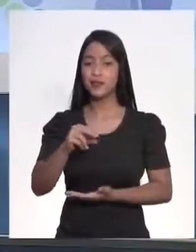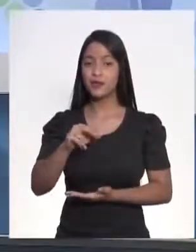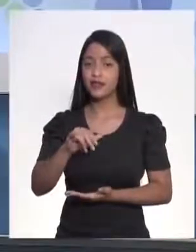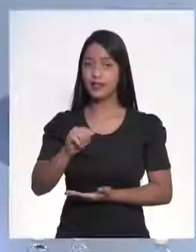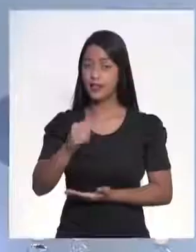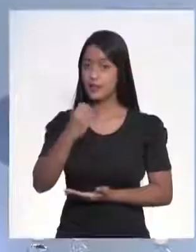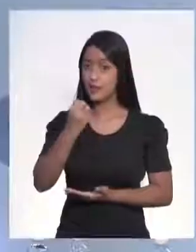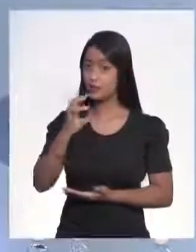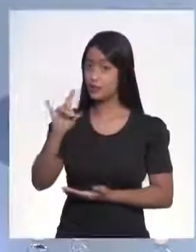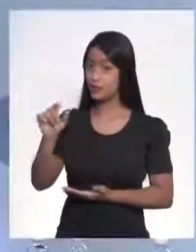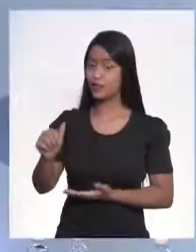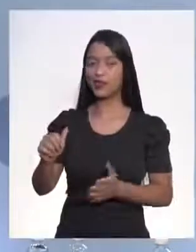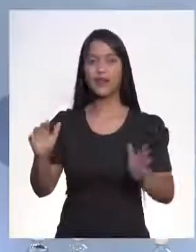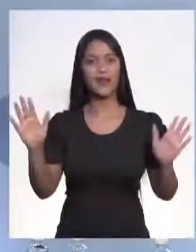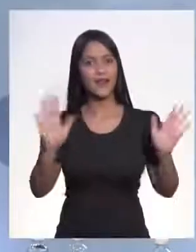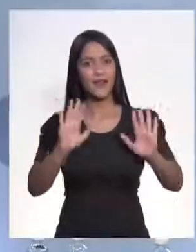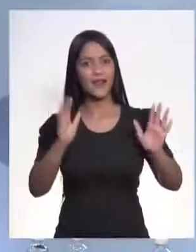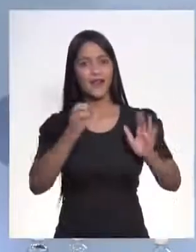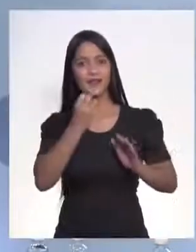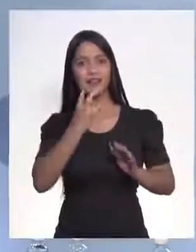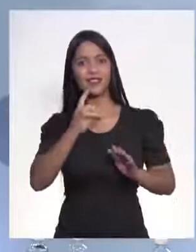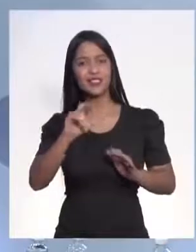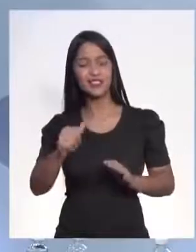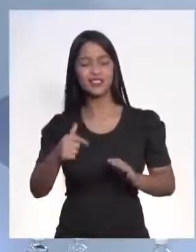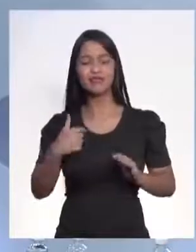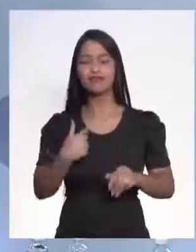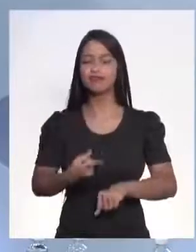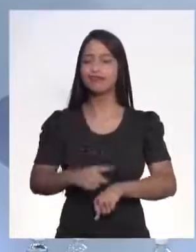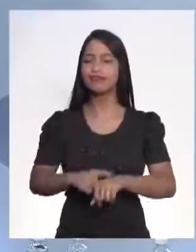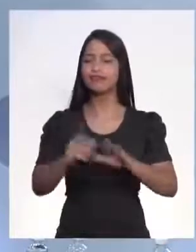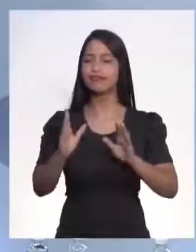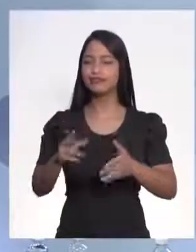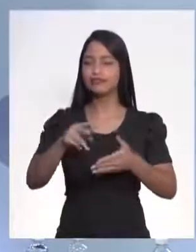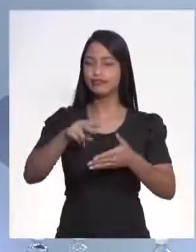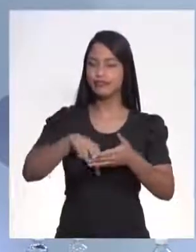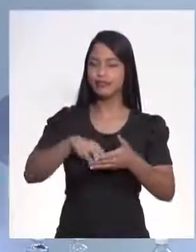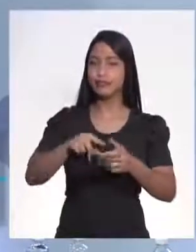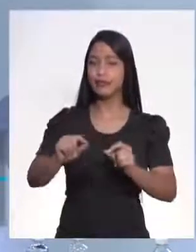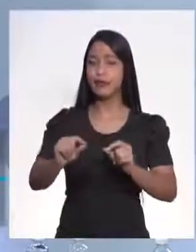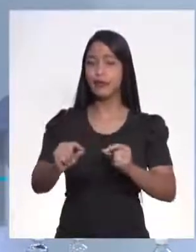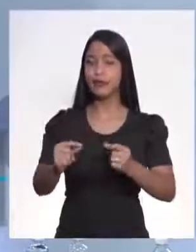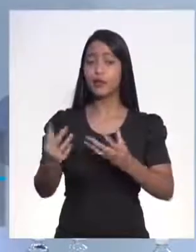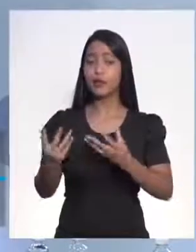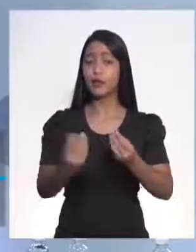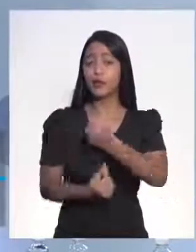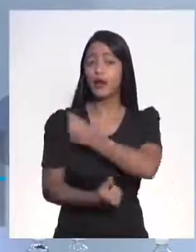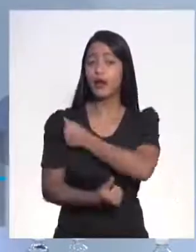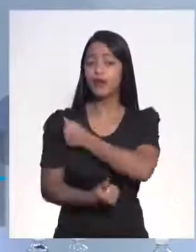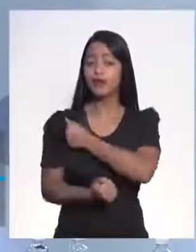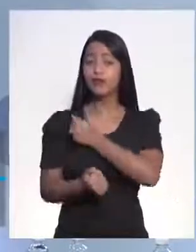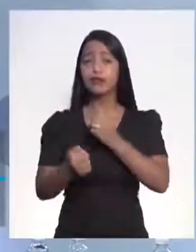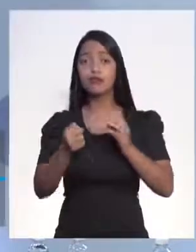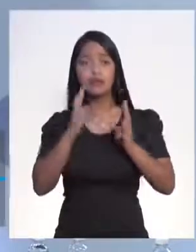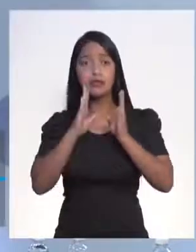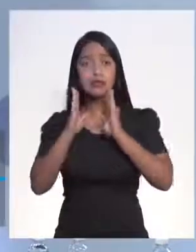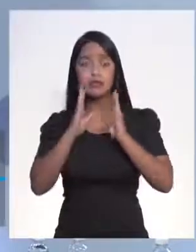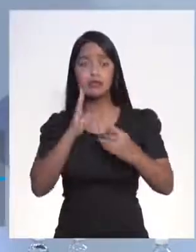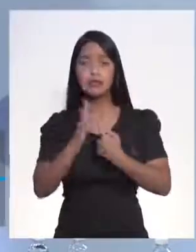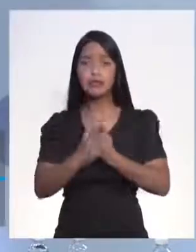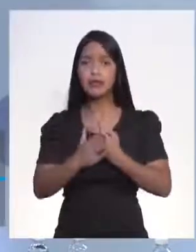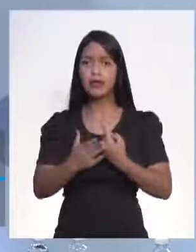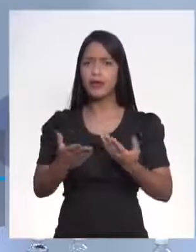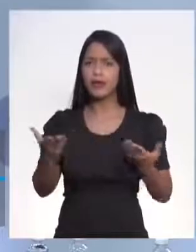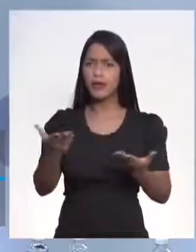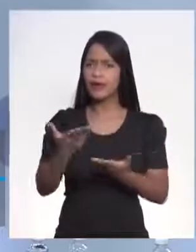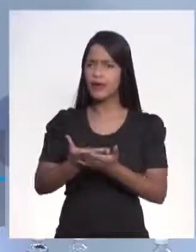Mônica bom dia já estou interagindo com a galera muitos alunos aqui estão no chat do Facebook perguntando ela de PV